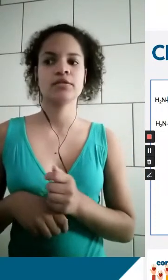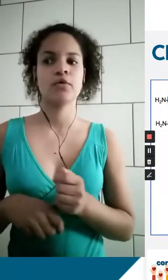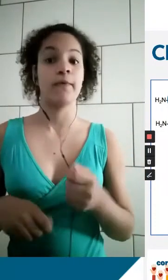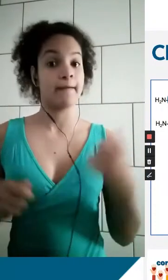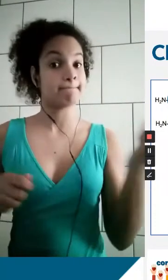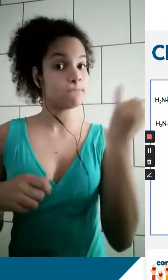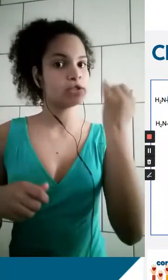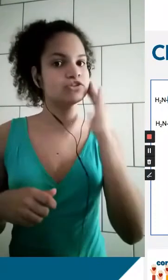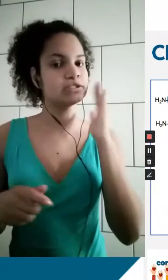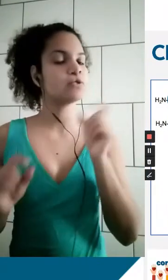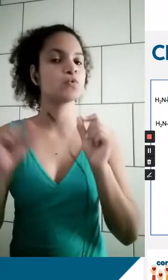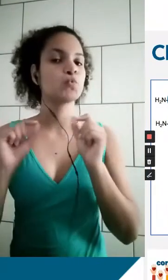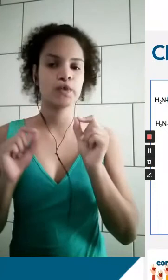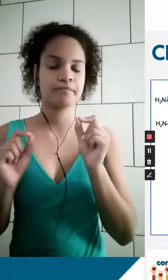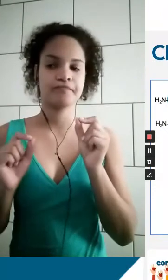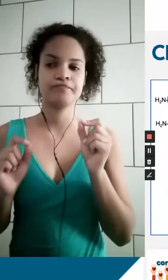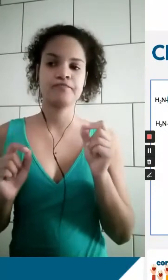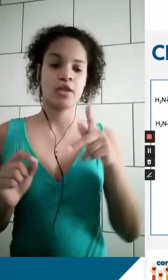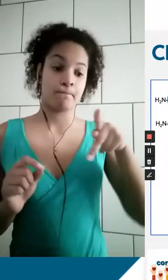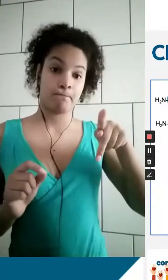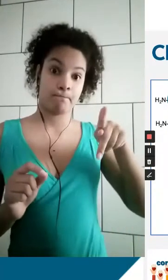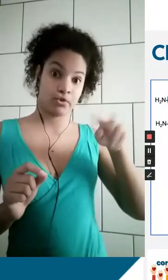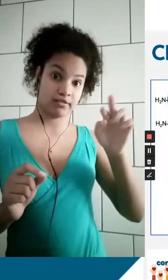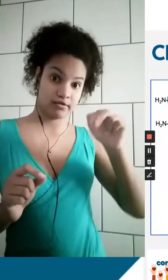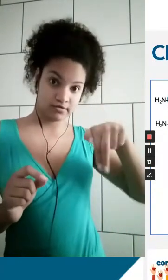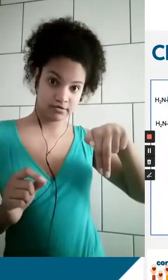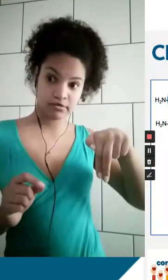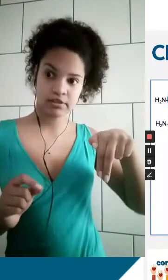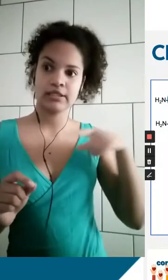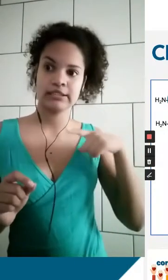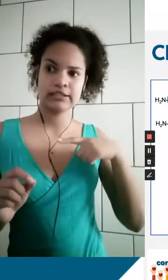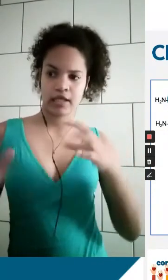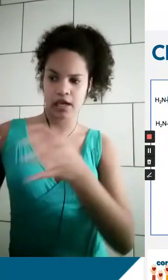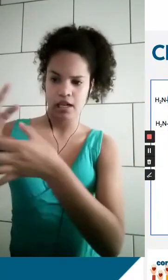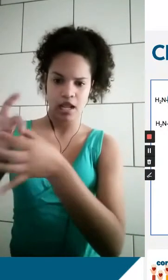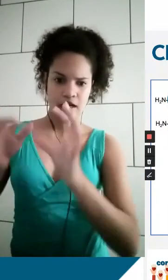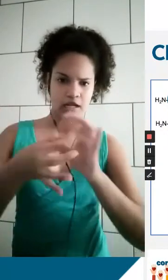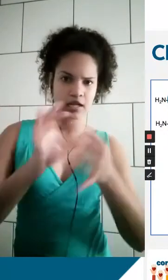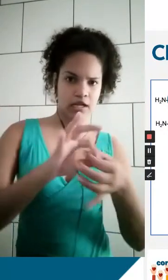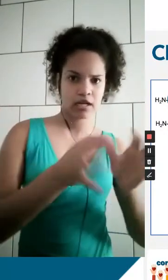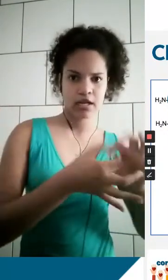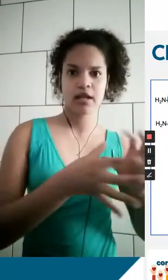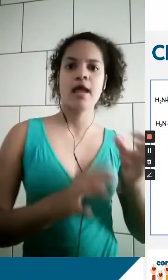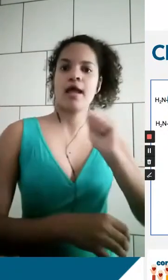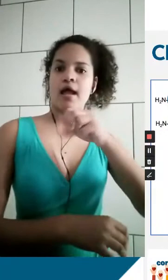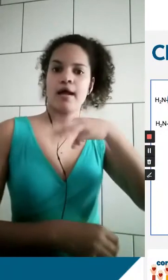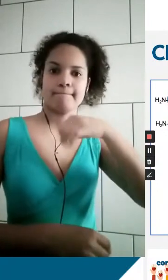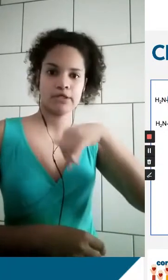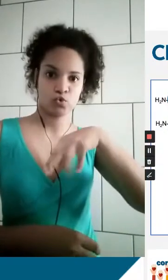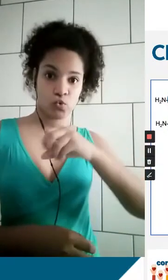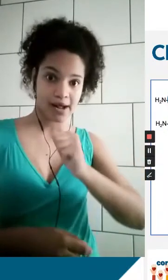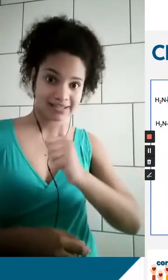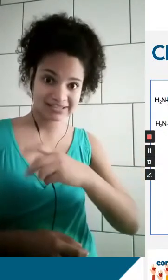o entendimento de que as proteínas são formadas por esse encadeamento de aminoácidos, um